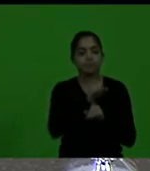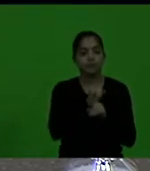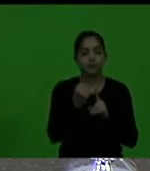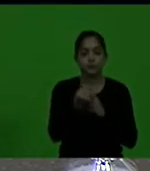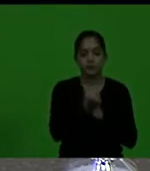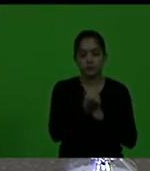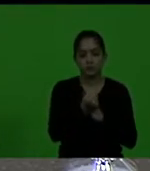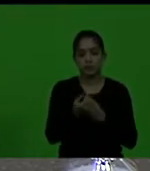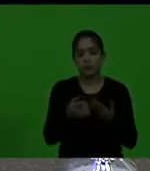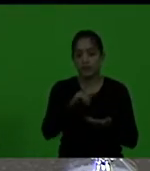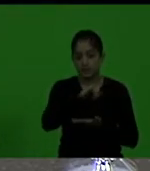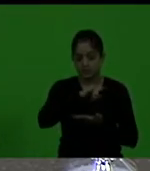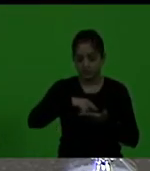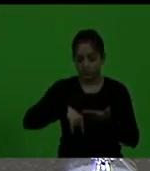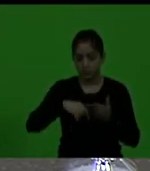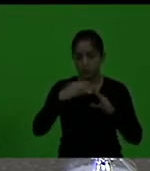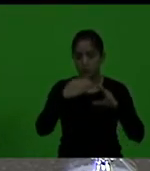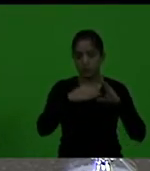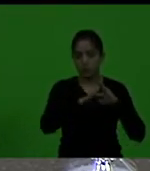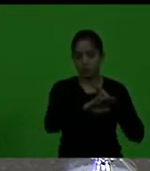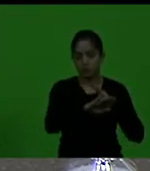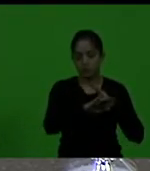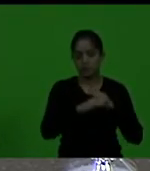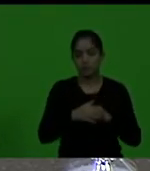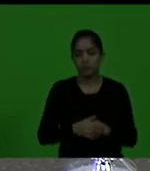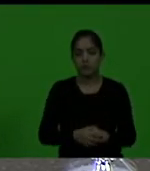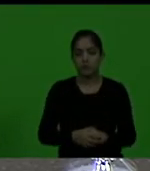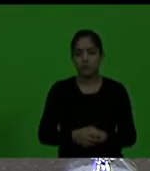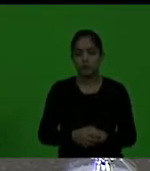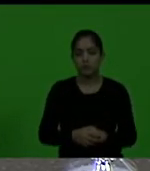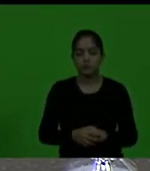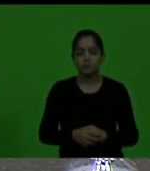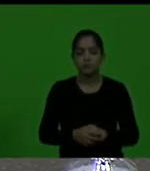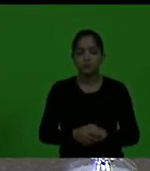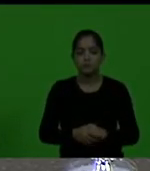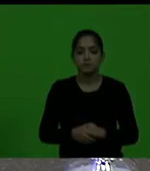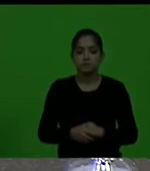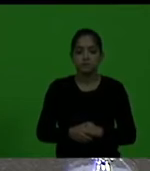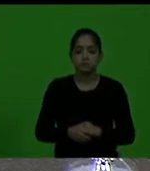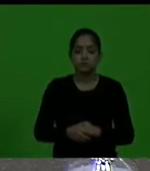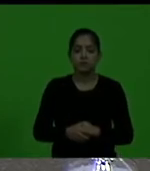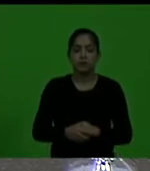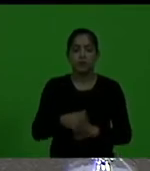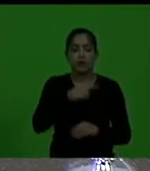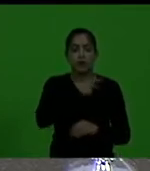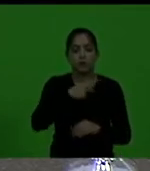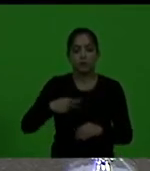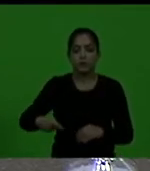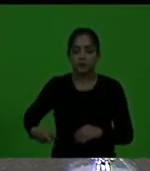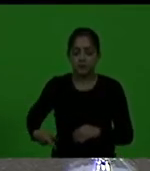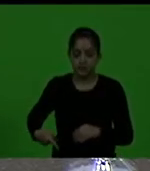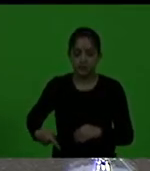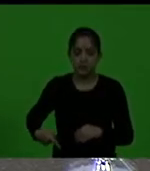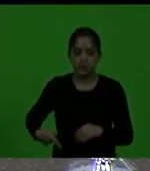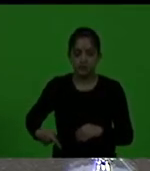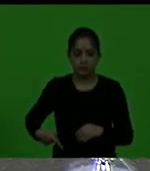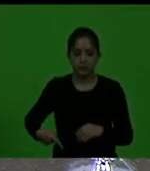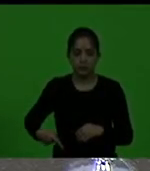O documento foi encaminhado, deputado Júlio, ao presidente do Instituto do Meio